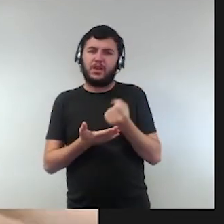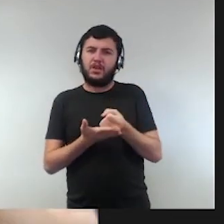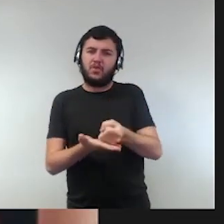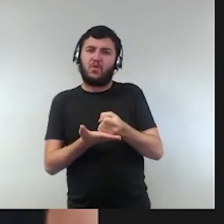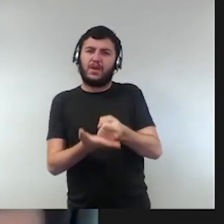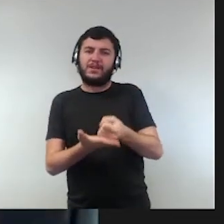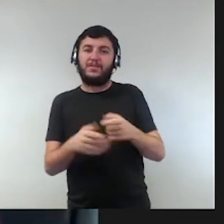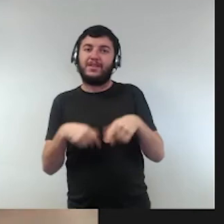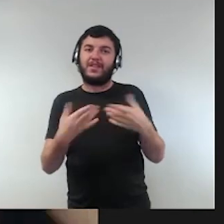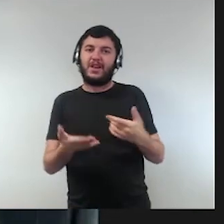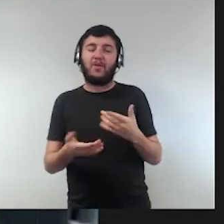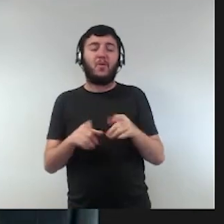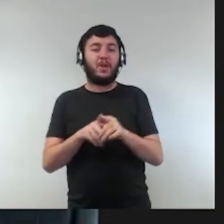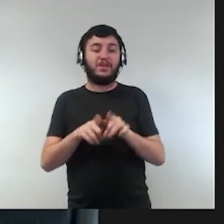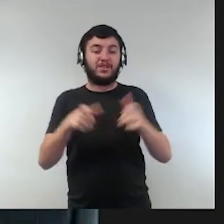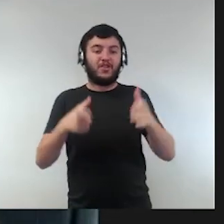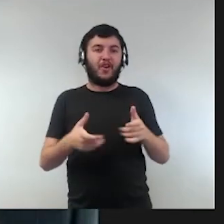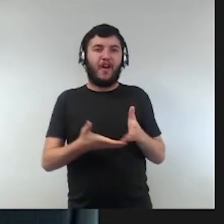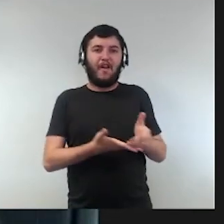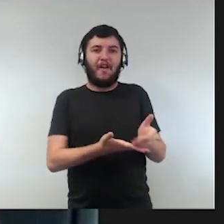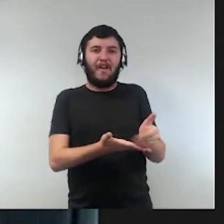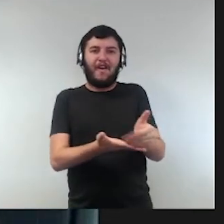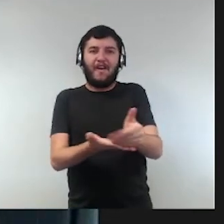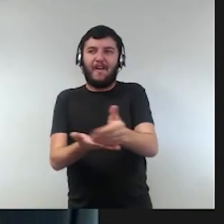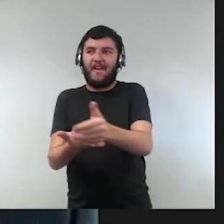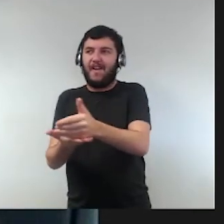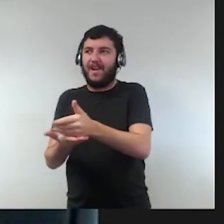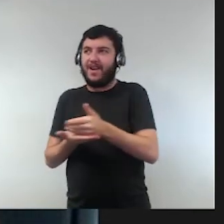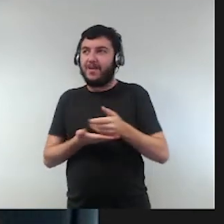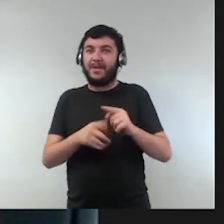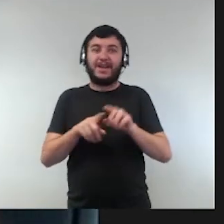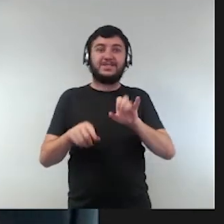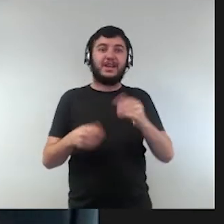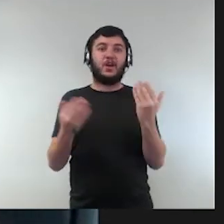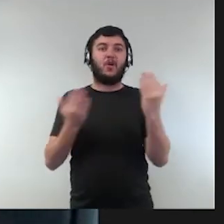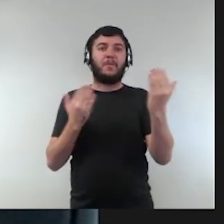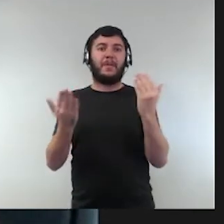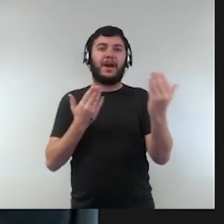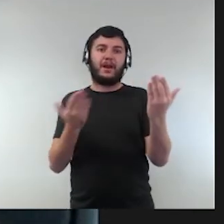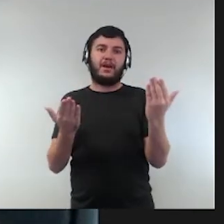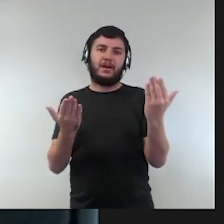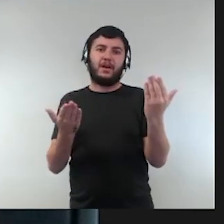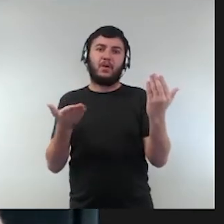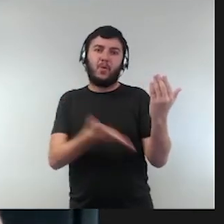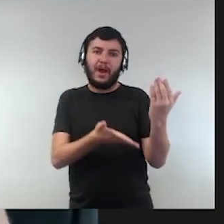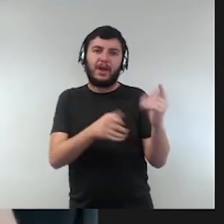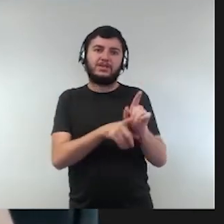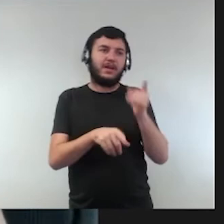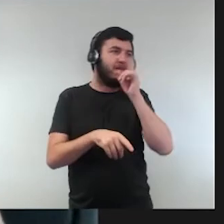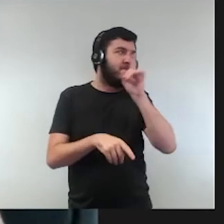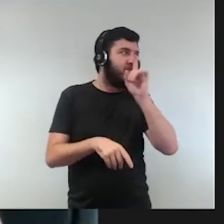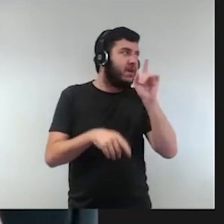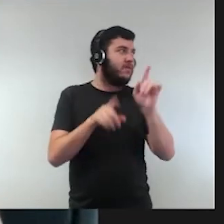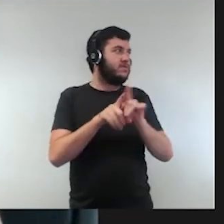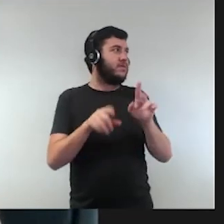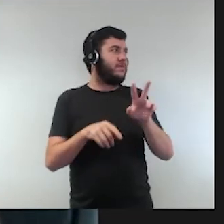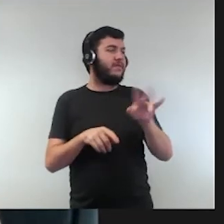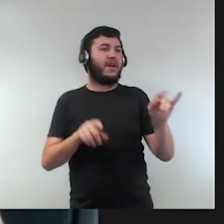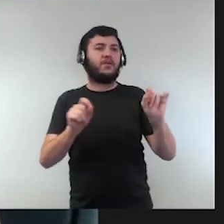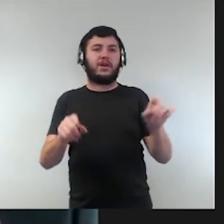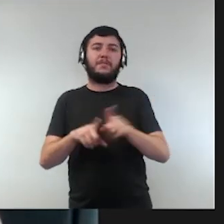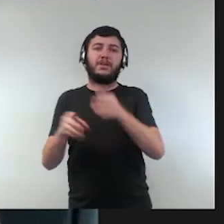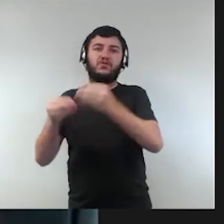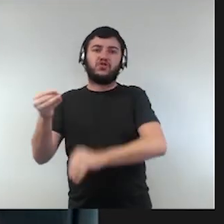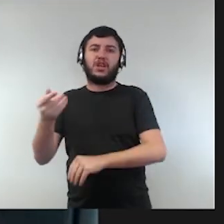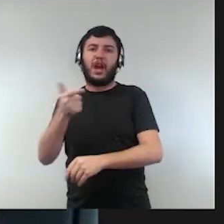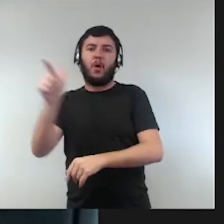nivelar todos pelo pior, nós estaríamos, então, condenando as ONGs por conta de uma maçã podre. Então,